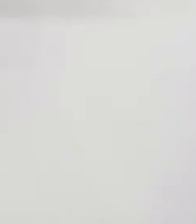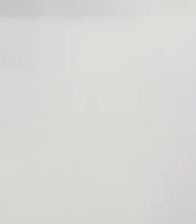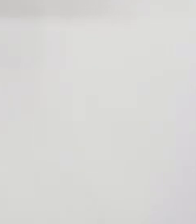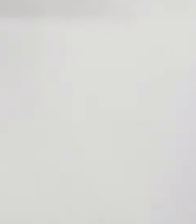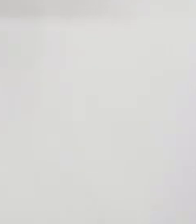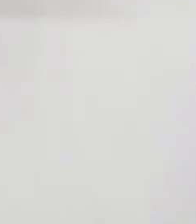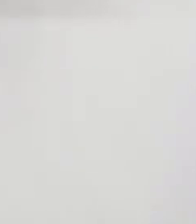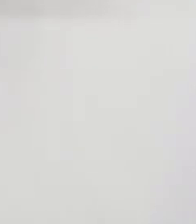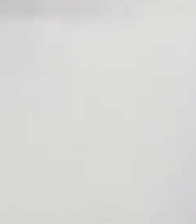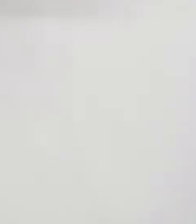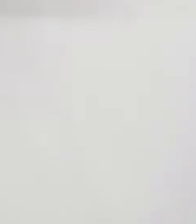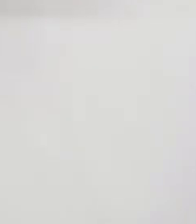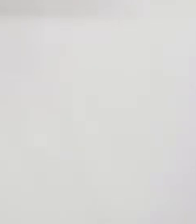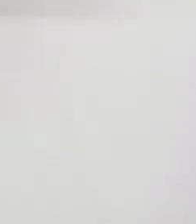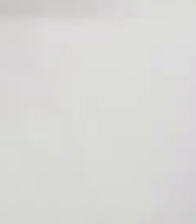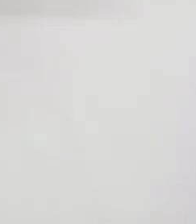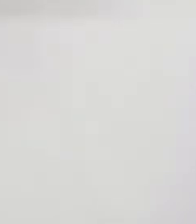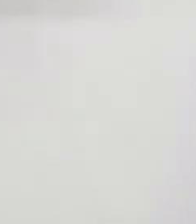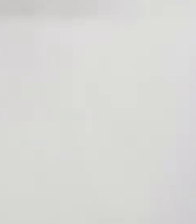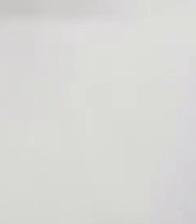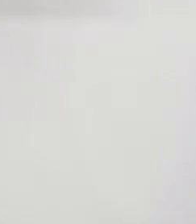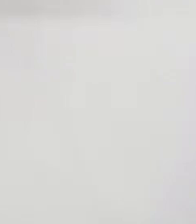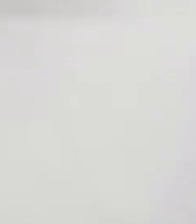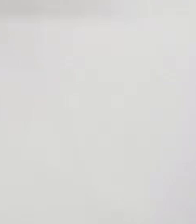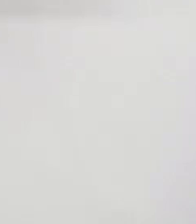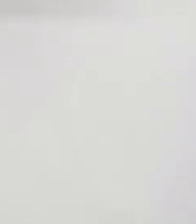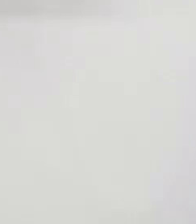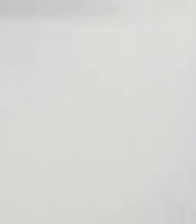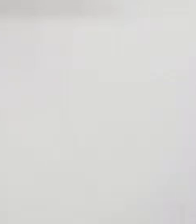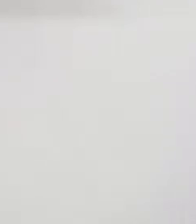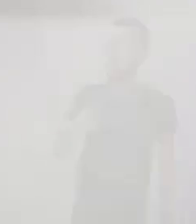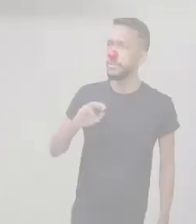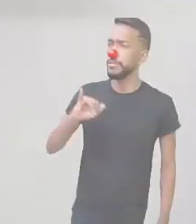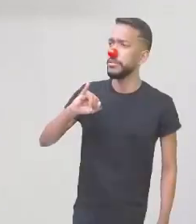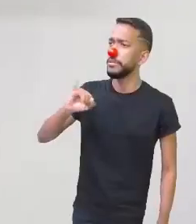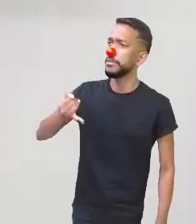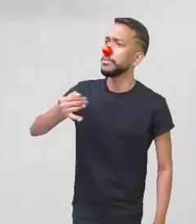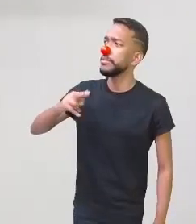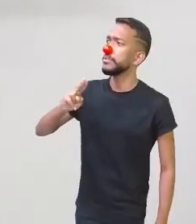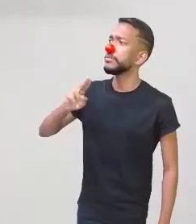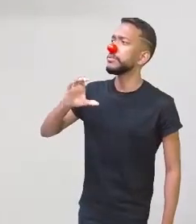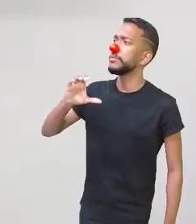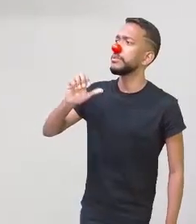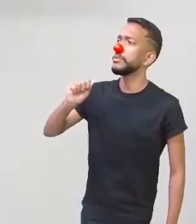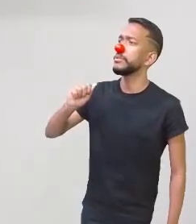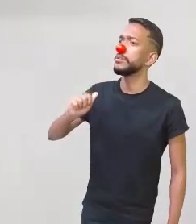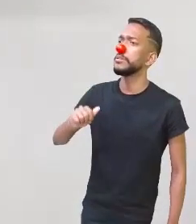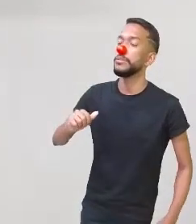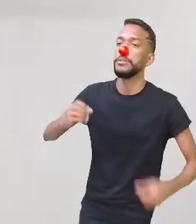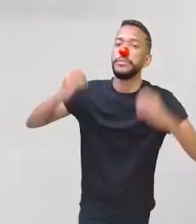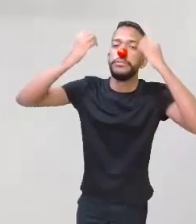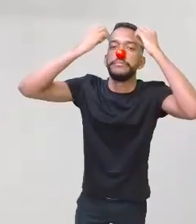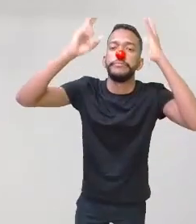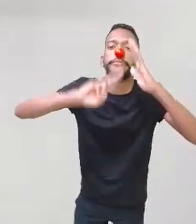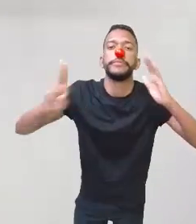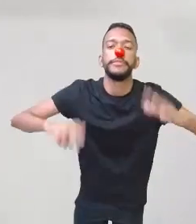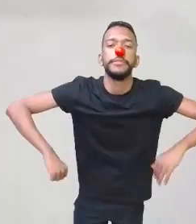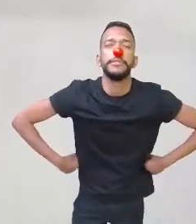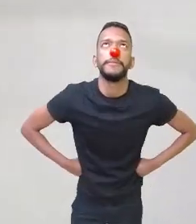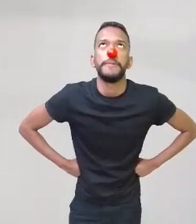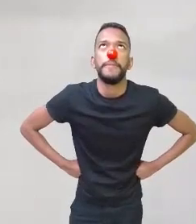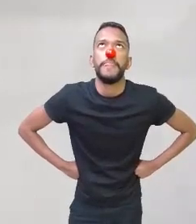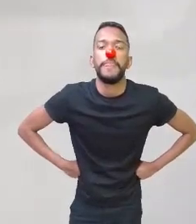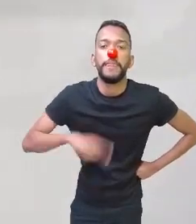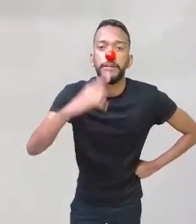Juca. Juca. Eita! Juca. Eita! Juca! Esqueci o nome dele agora, minha gente.